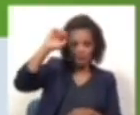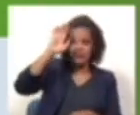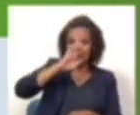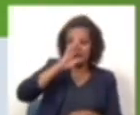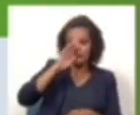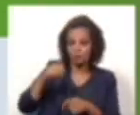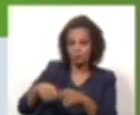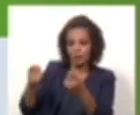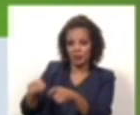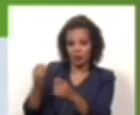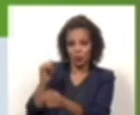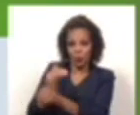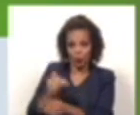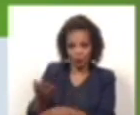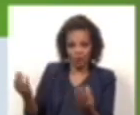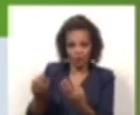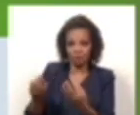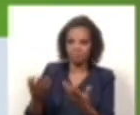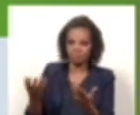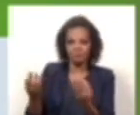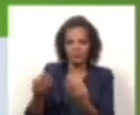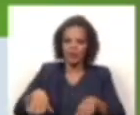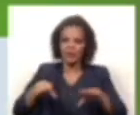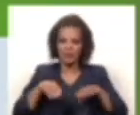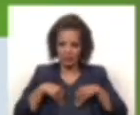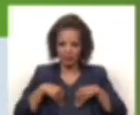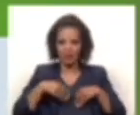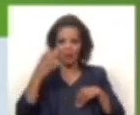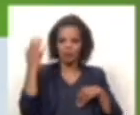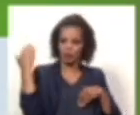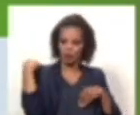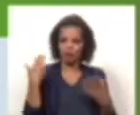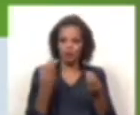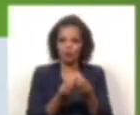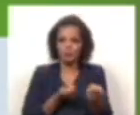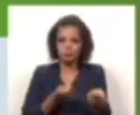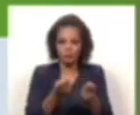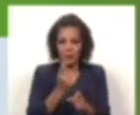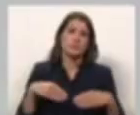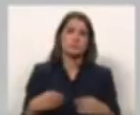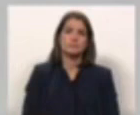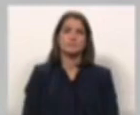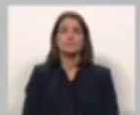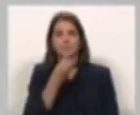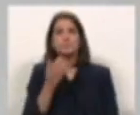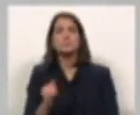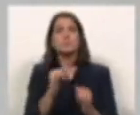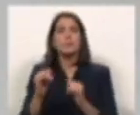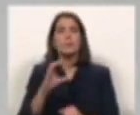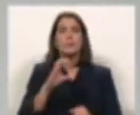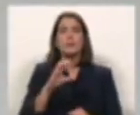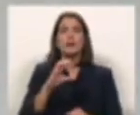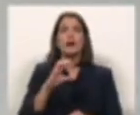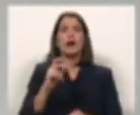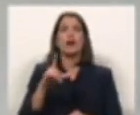todos os outros partidos que já sofreram para governar com antónio costa se mantém a sua posição é agora a vez de ver a respeito também qual é